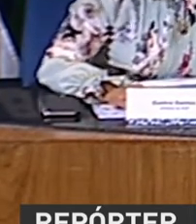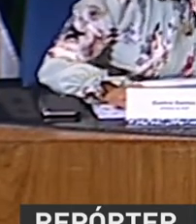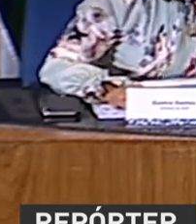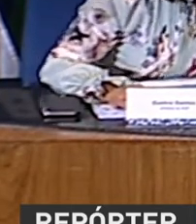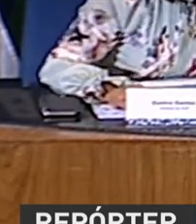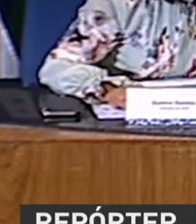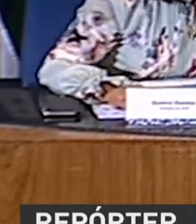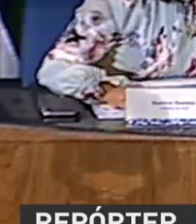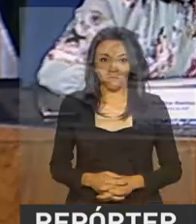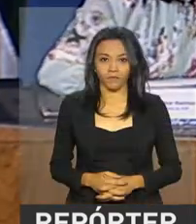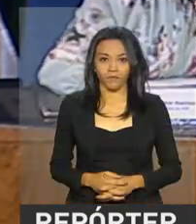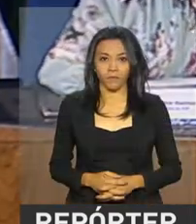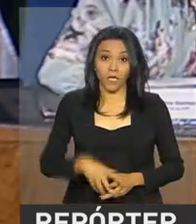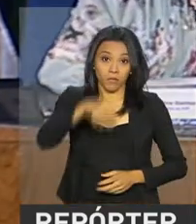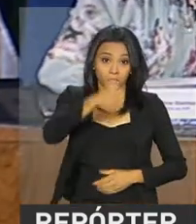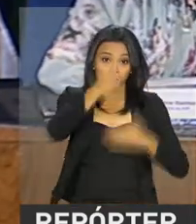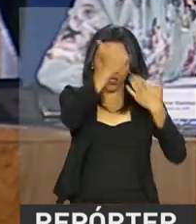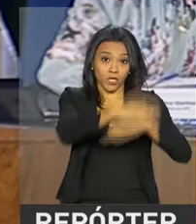No primeiro dia, nós tivemos